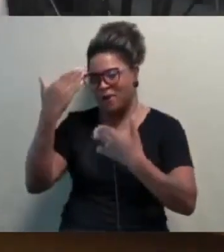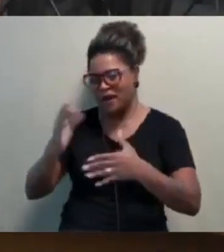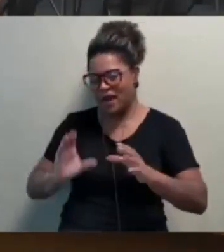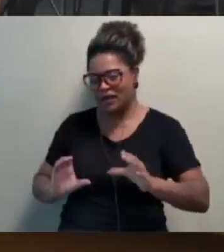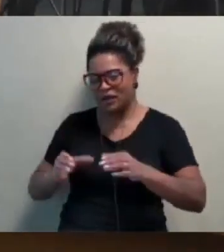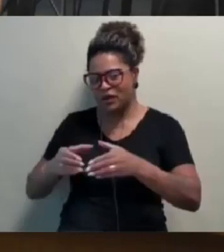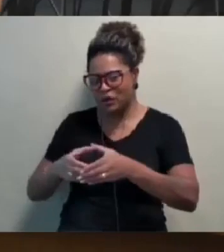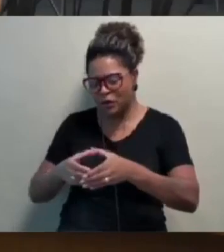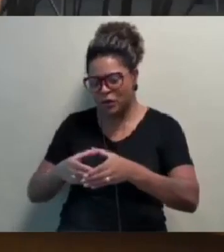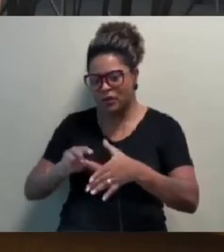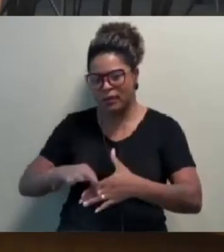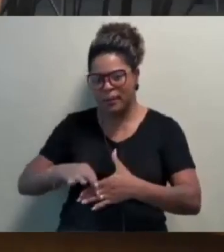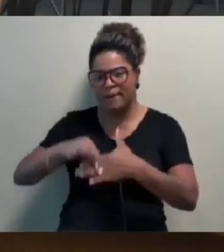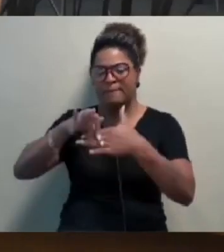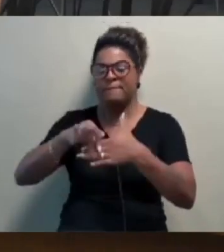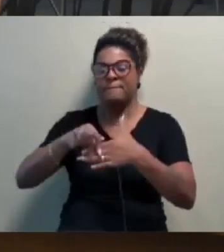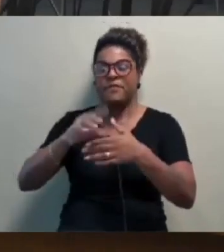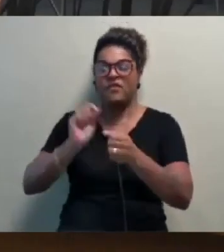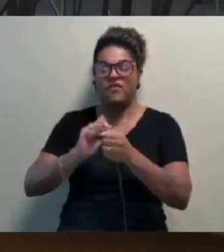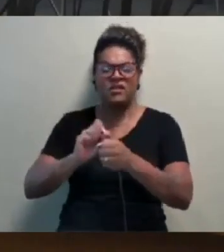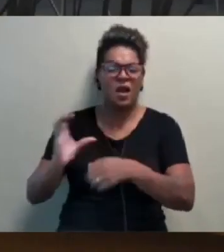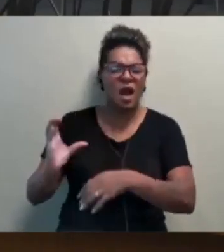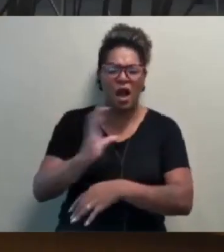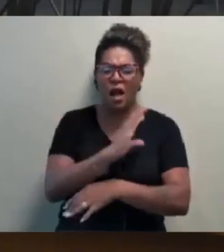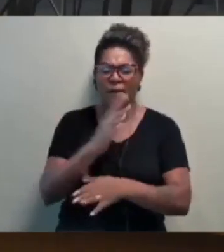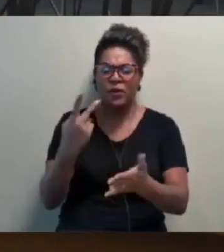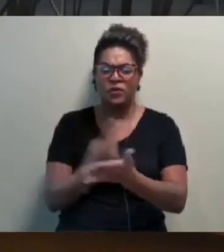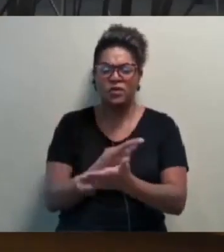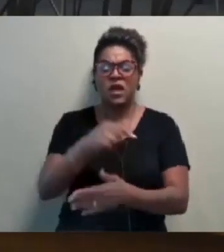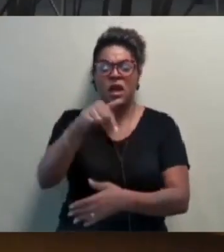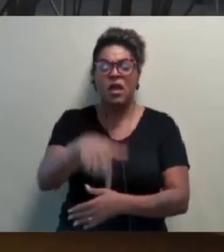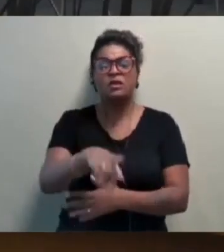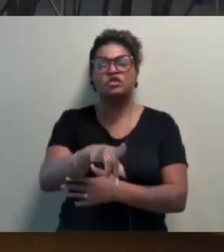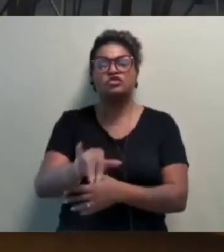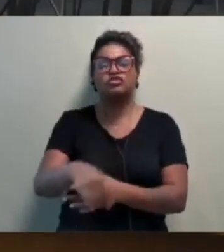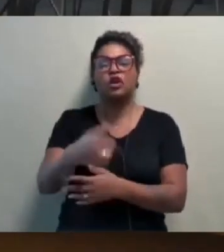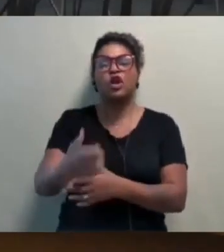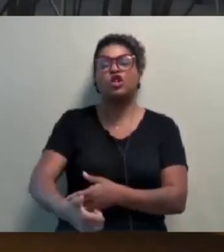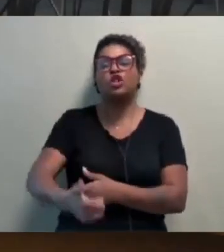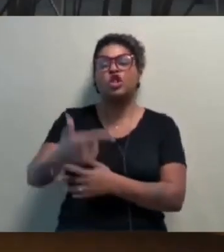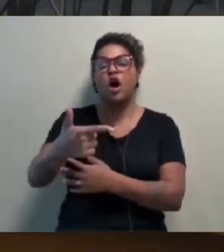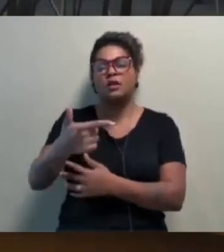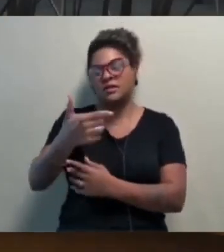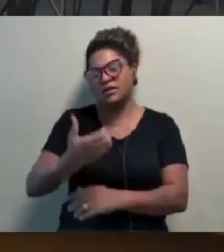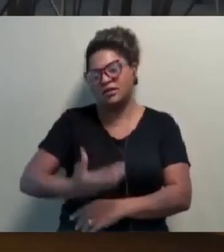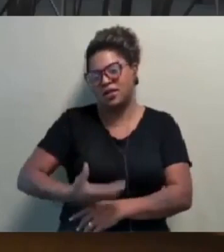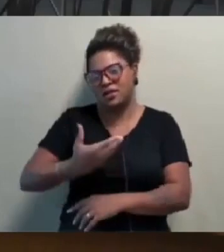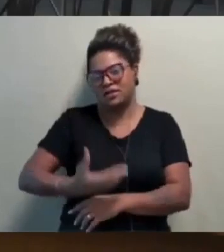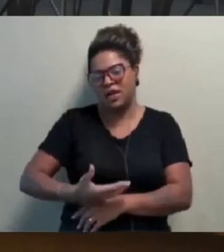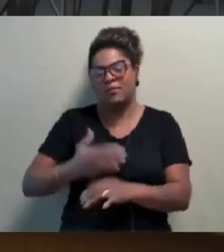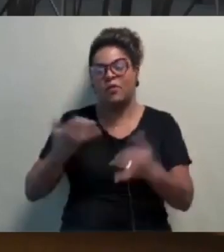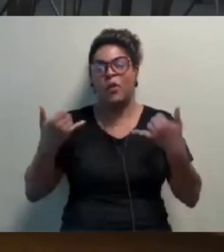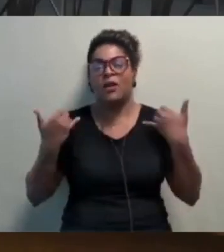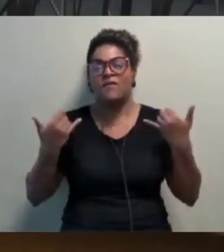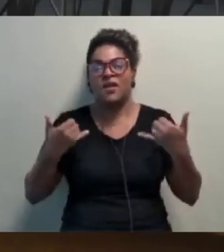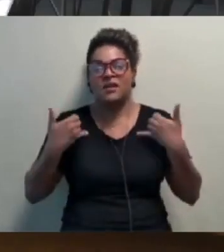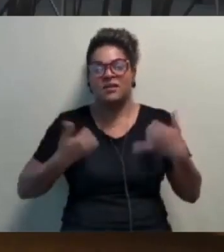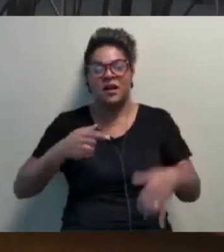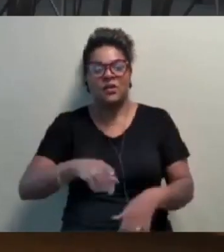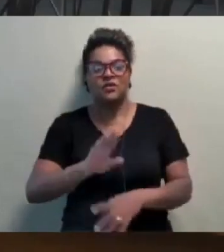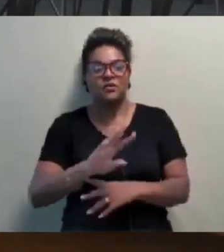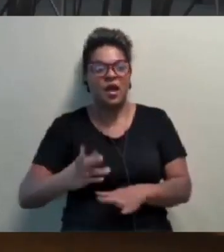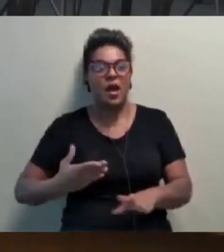esse projeto e chegarmos aqui hoje, dia 12 de dezembro, aniversário da cidade de Belo Horizonte, e se aprovado, eu espero que sim,